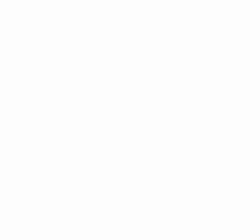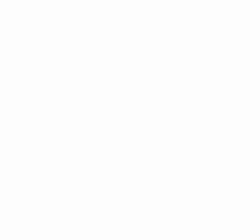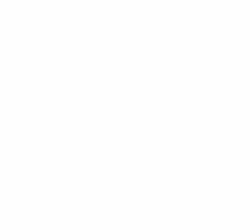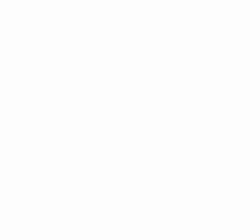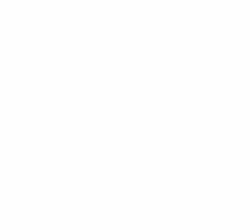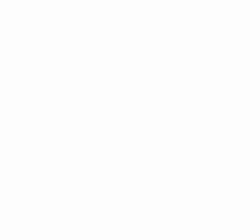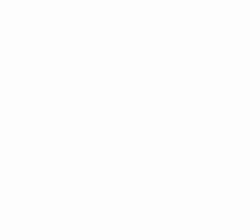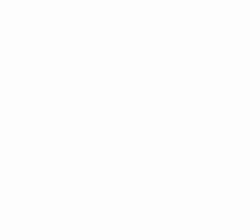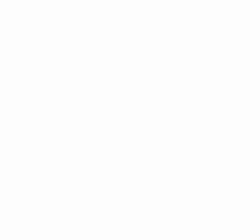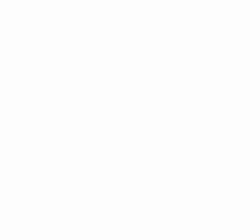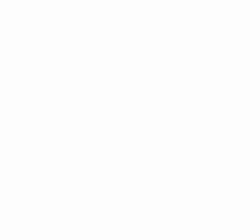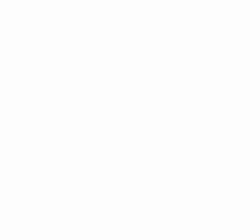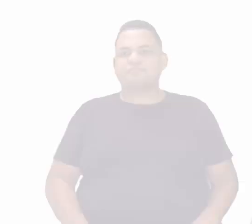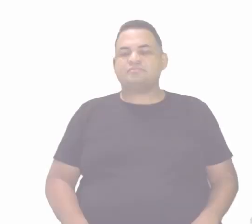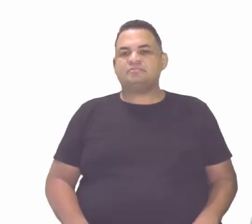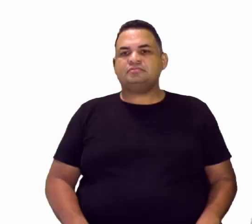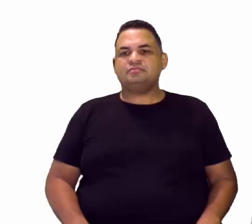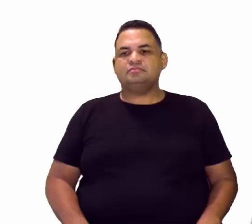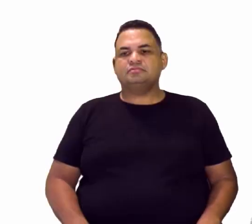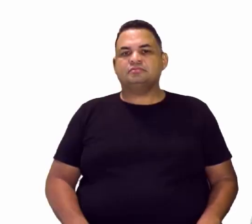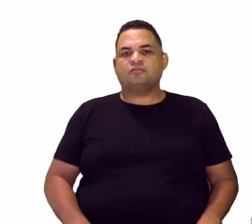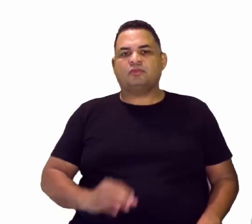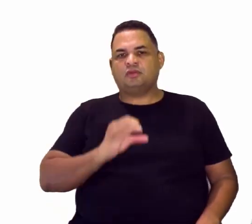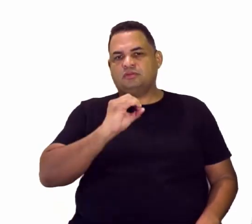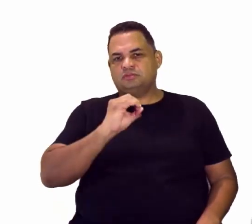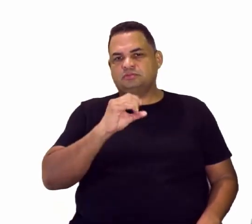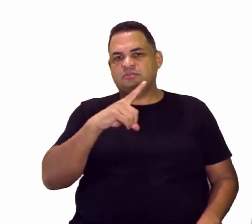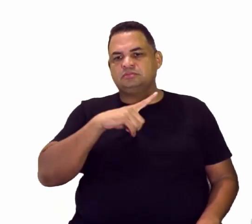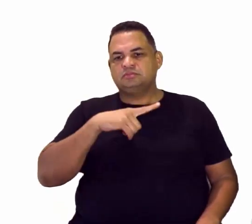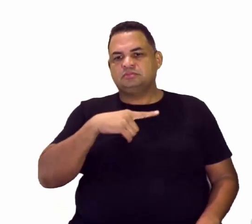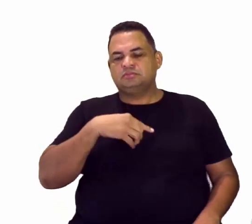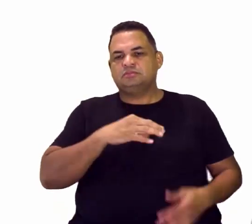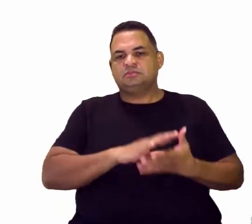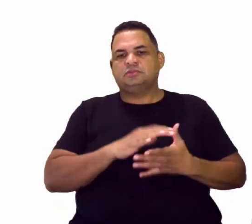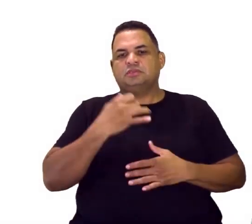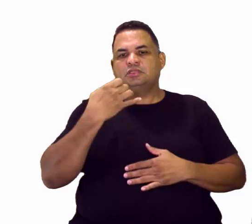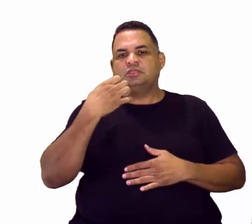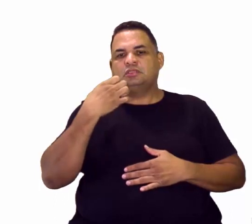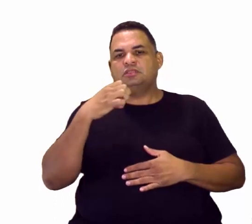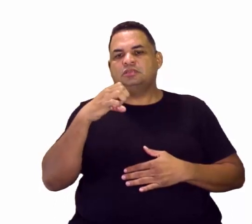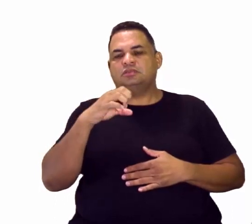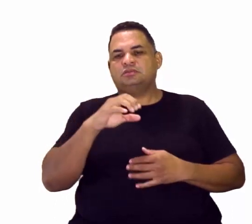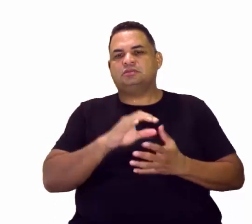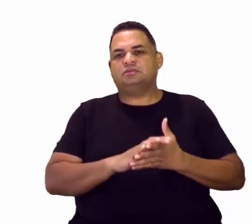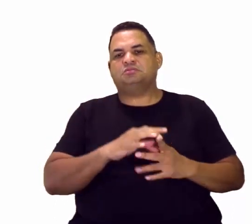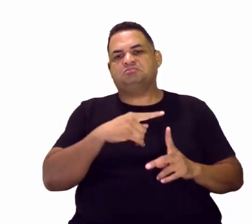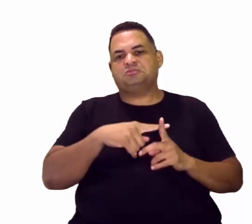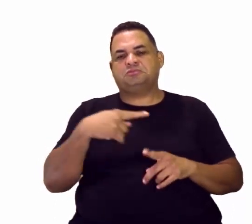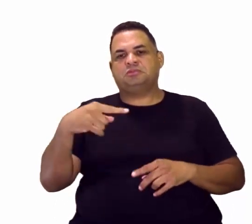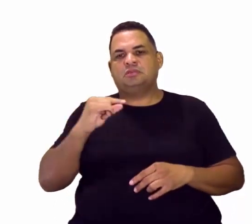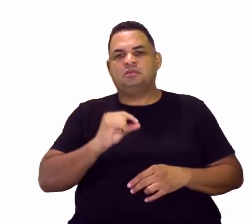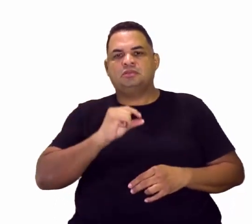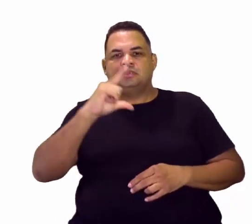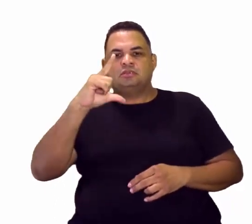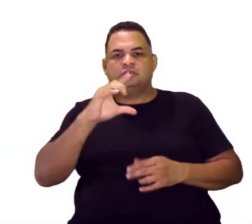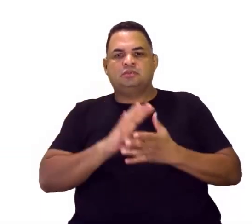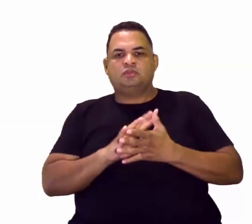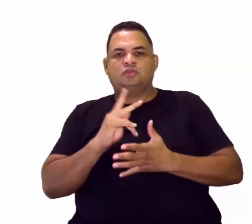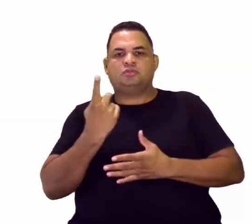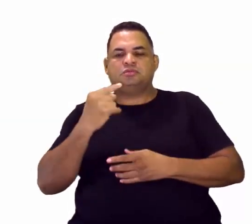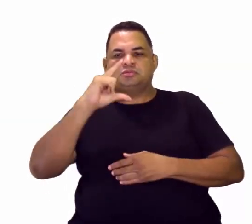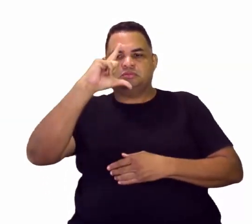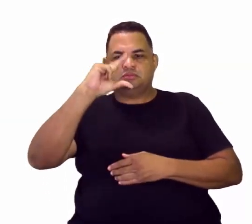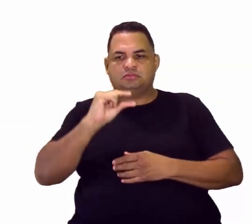eletrostática, tá bom? O oxigênio tem a eletronegatividade alta e o hidrogênio muito baixa. E